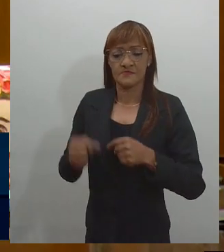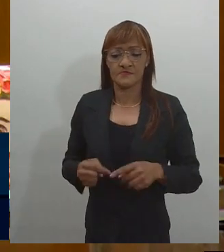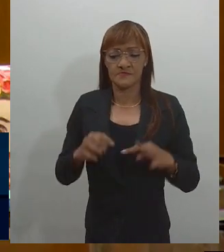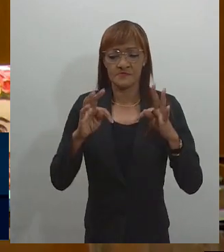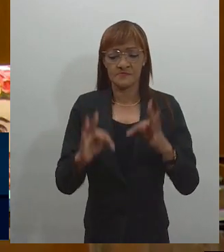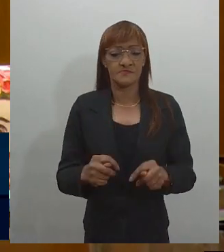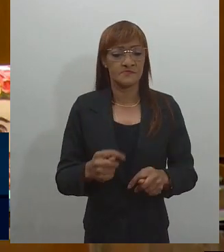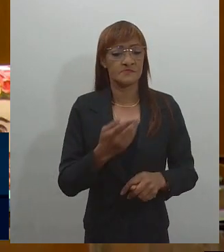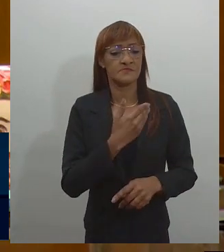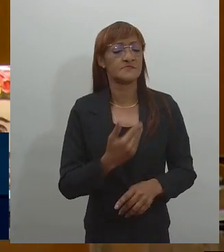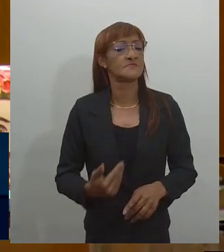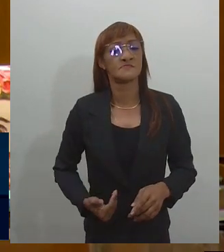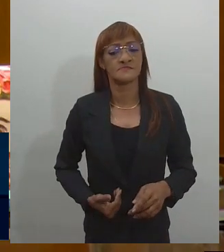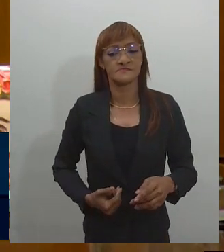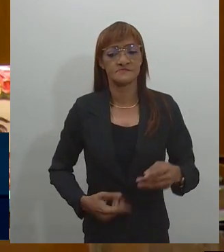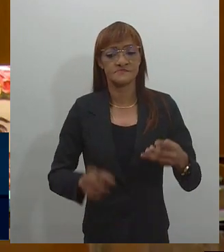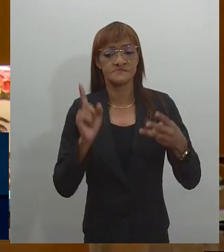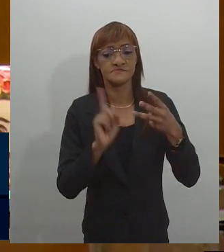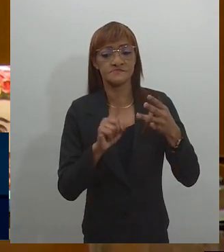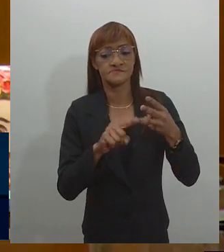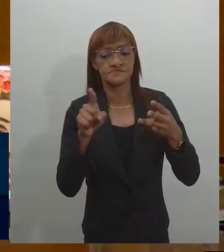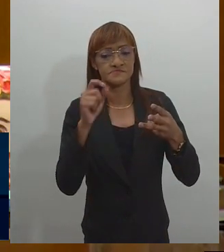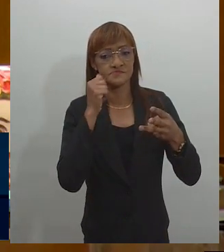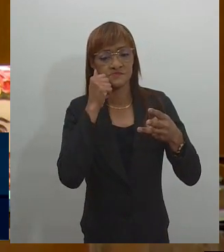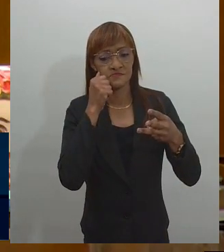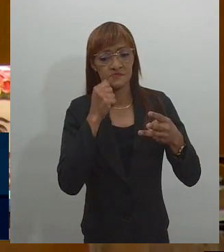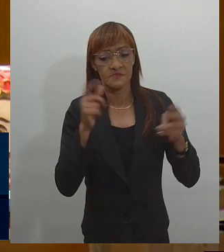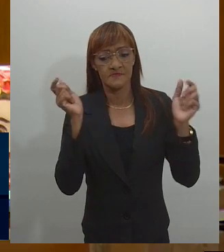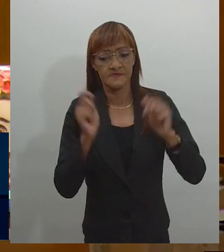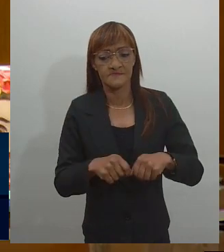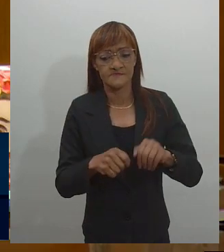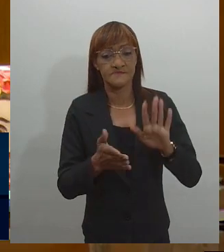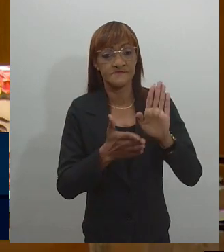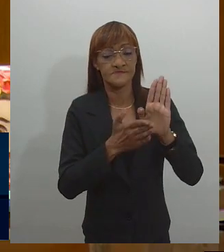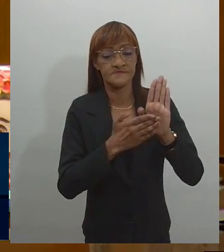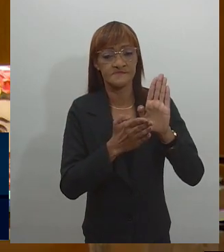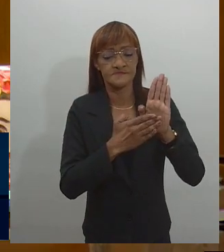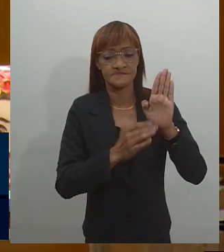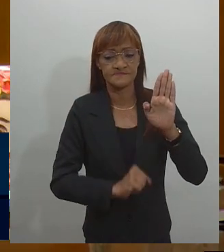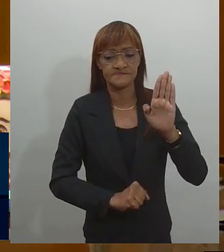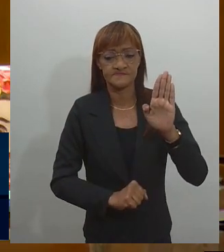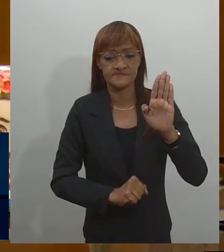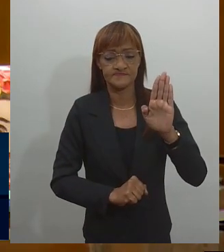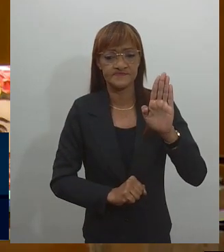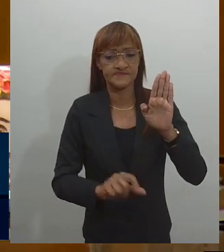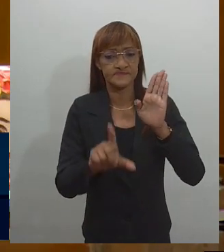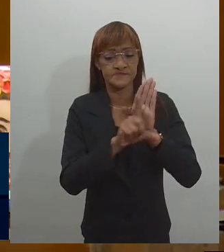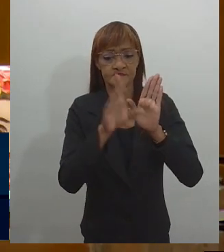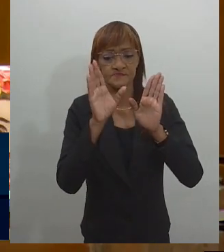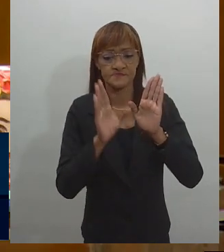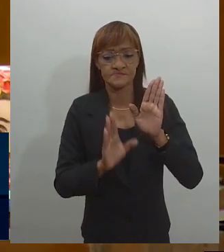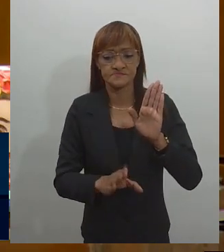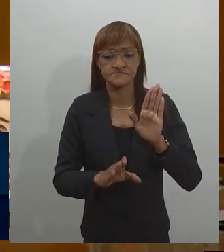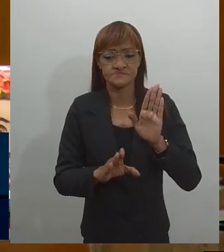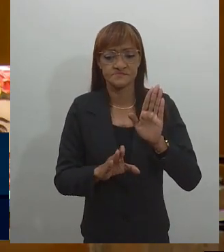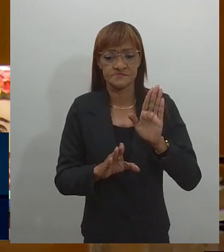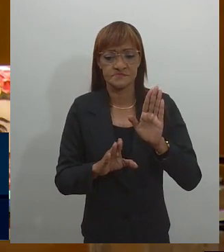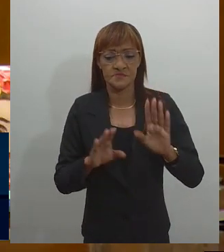objetivo é articular proposições legislativas comuns em todo o Estado